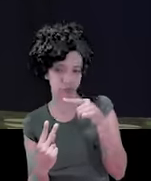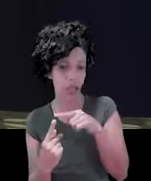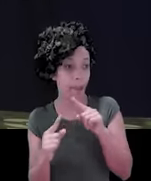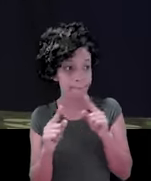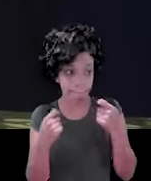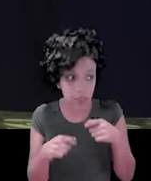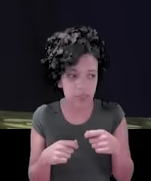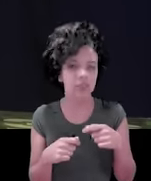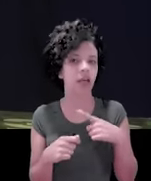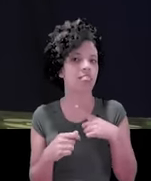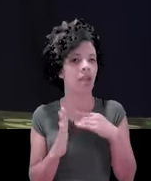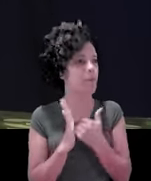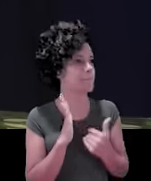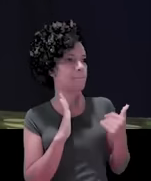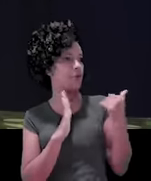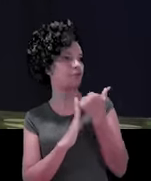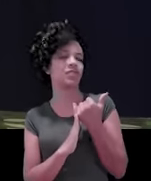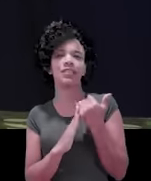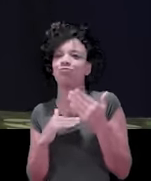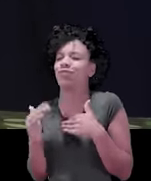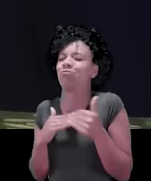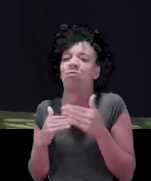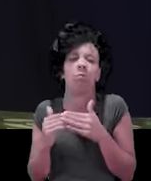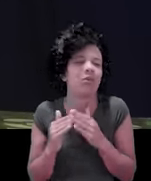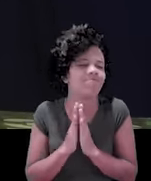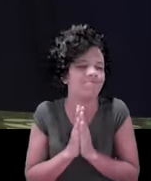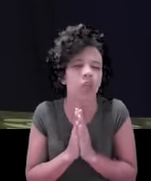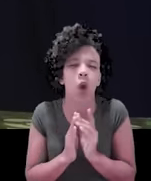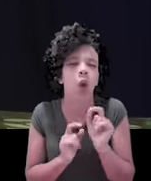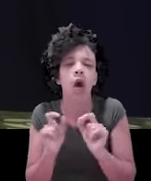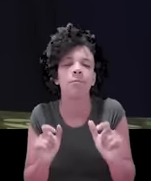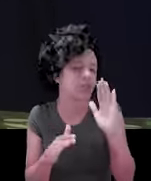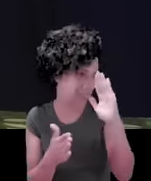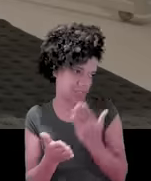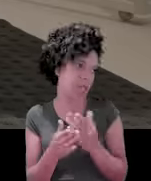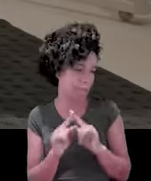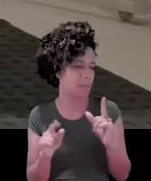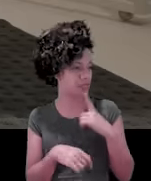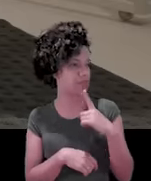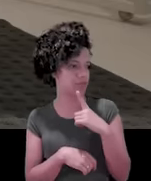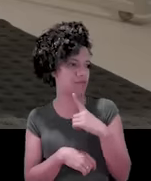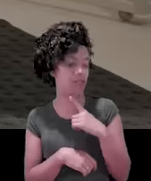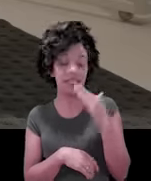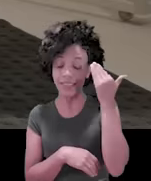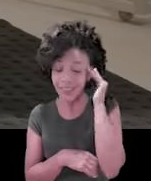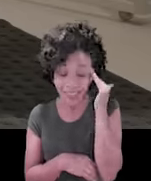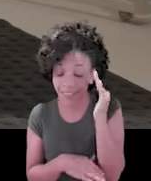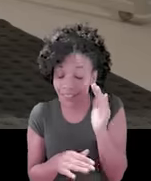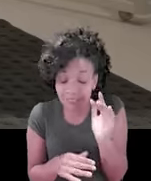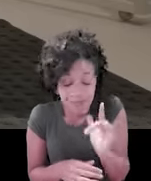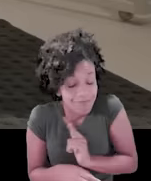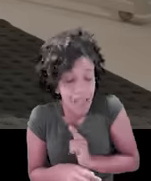você precisa entender que existe uma coisa maior e não importa sinceramente no que você acredita mas existe ainda que